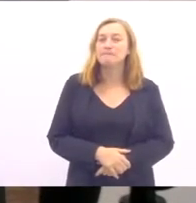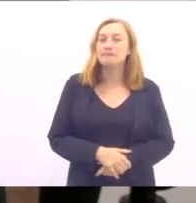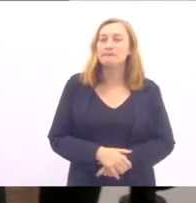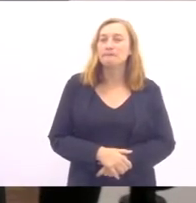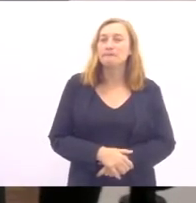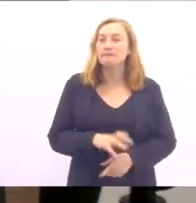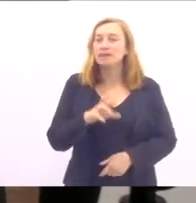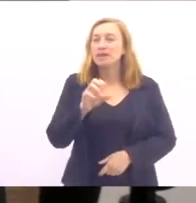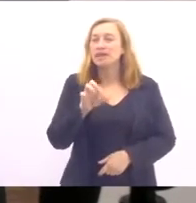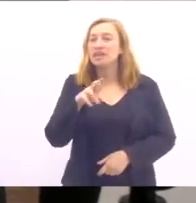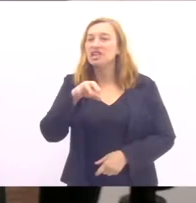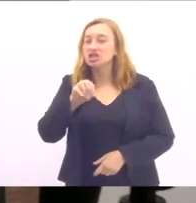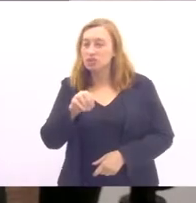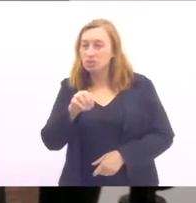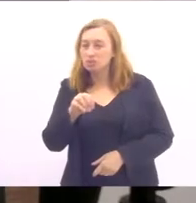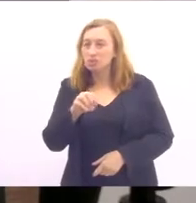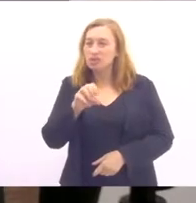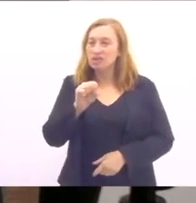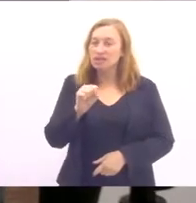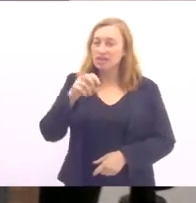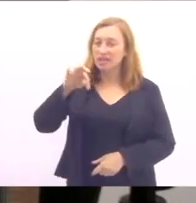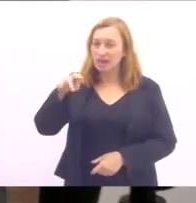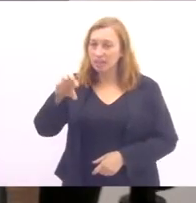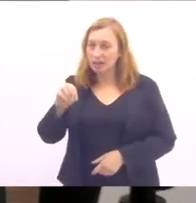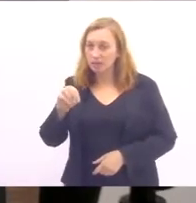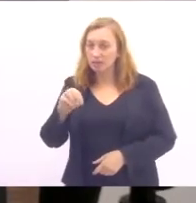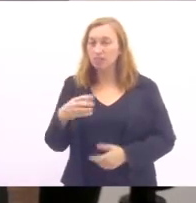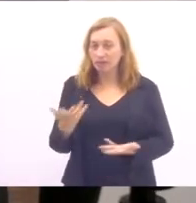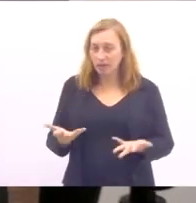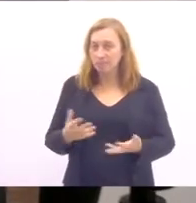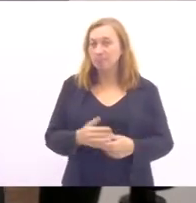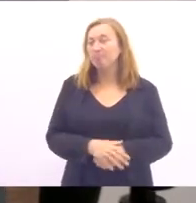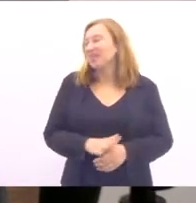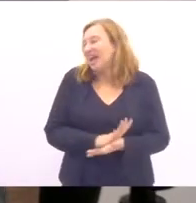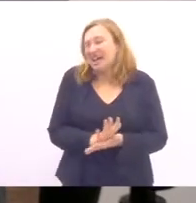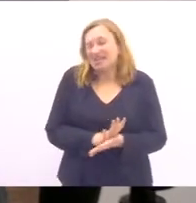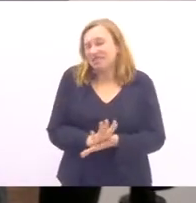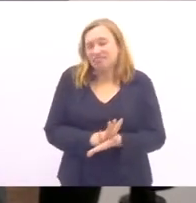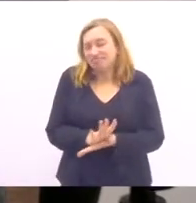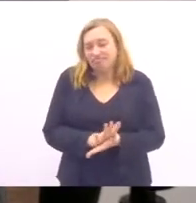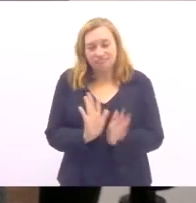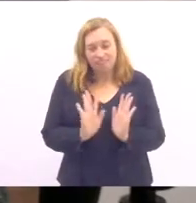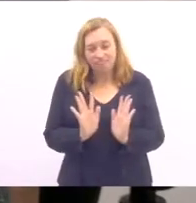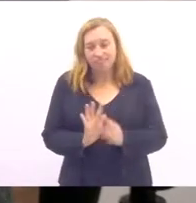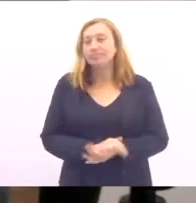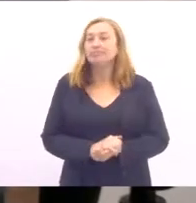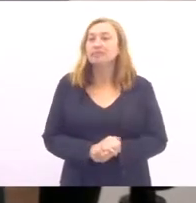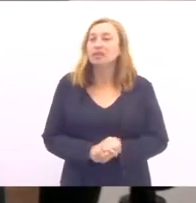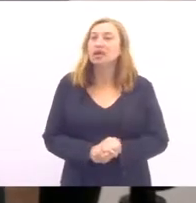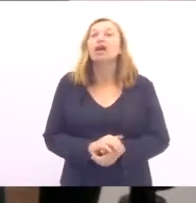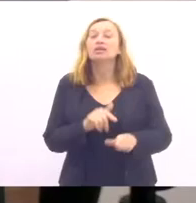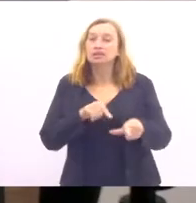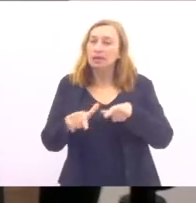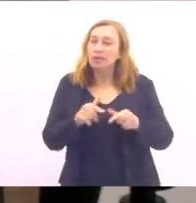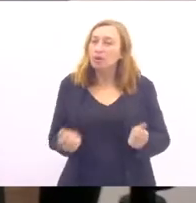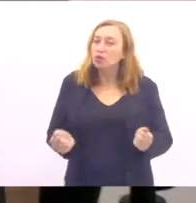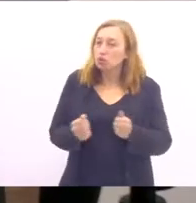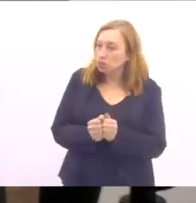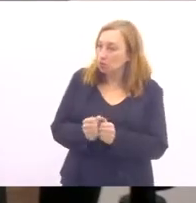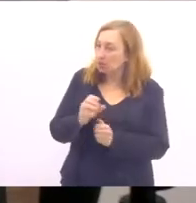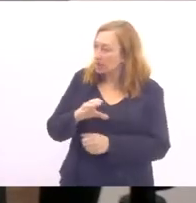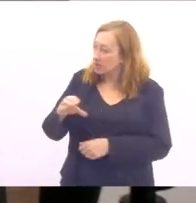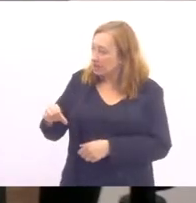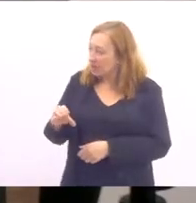resíduo de saneamento, enfim, coisas horrorosas. Nada igual a lei. Trabalhou-se junto à SEA e do INEA,